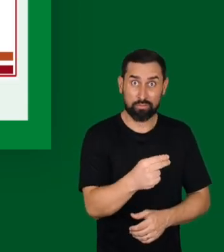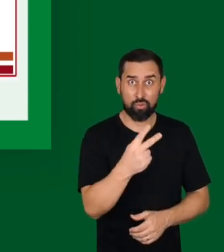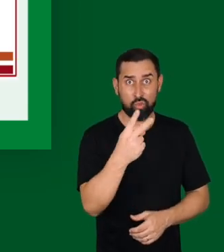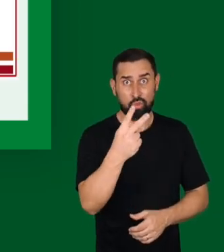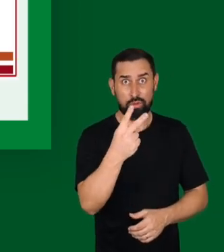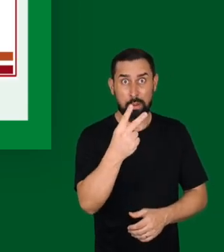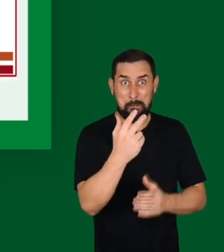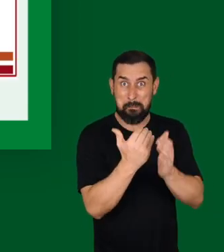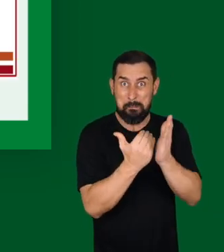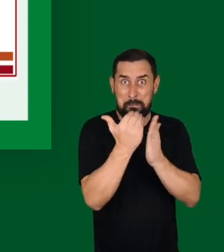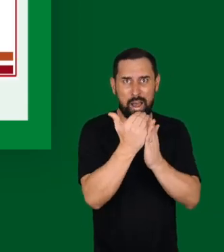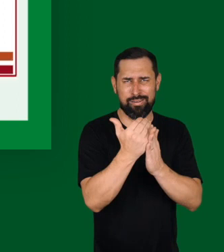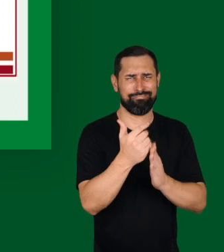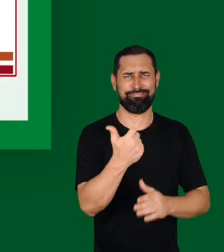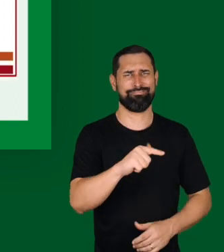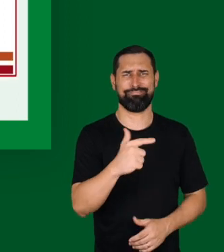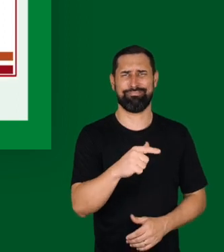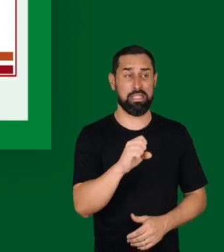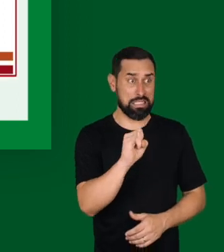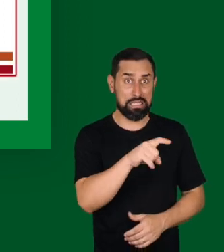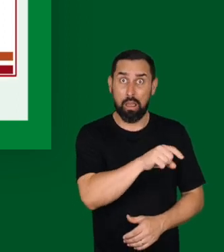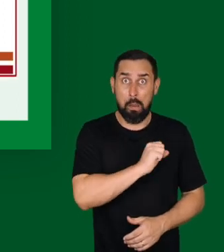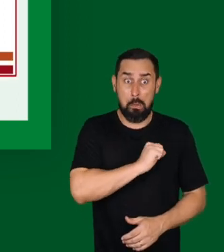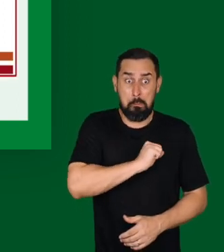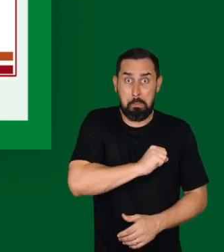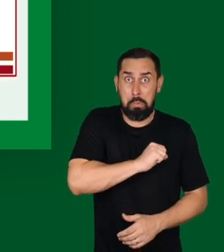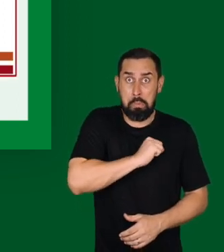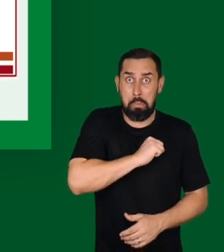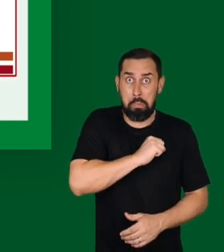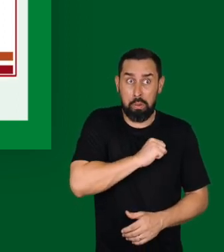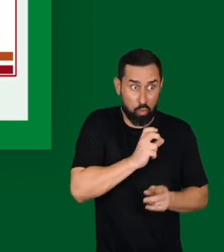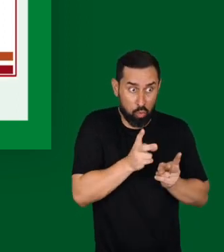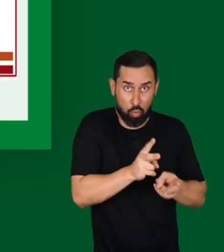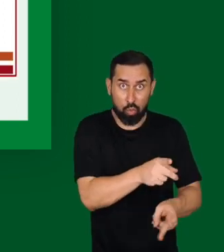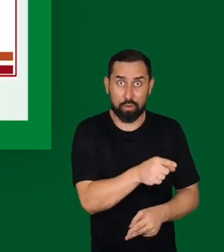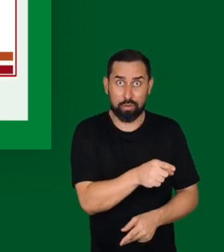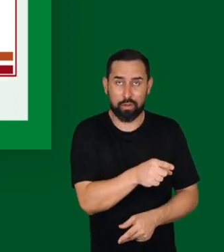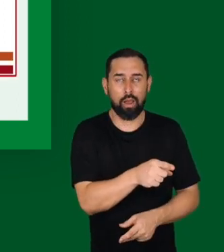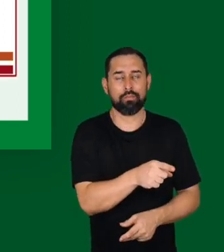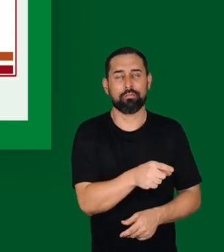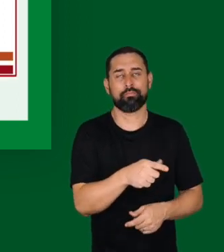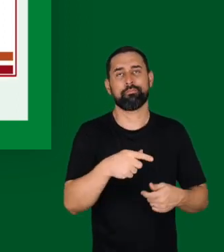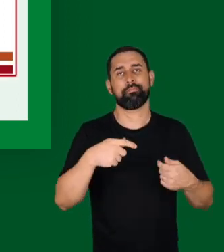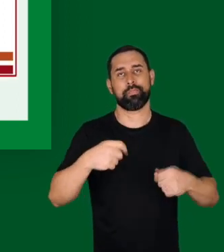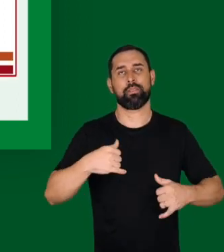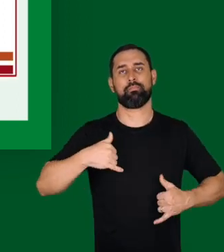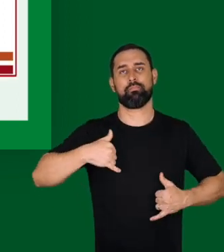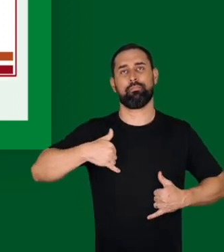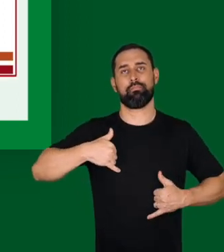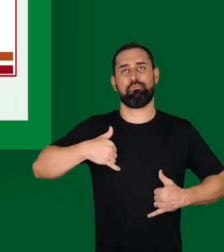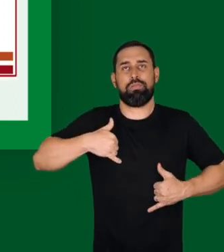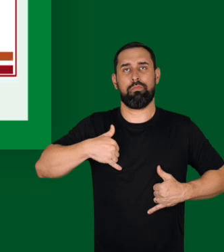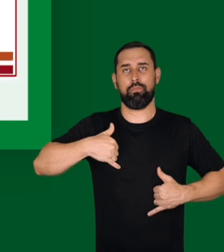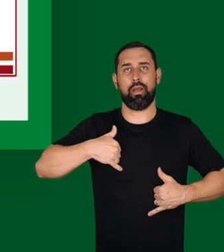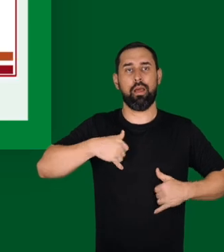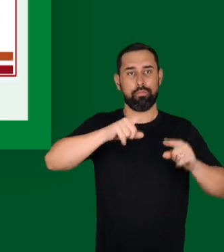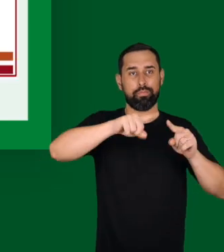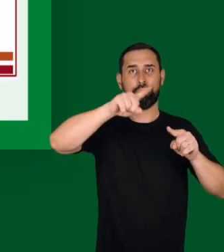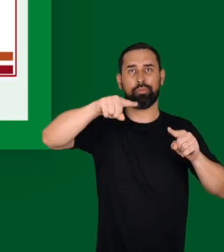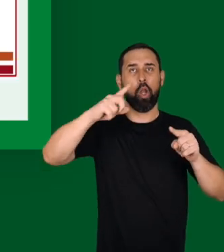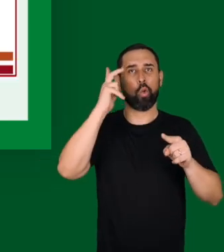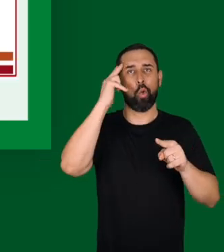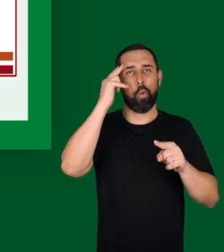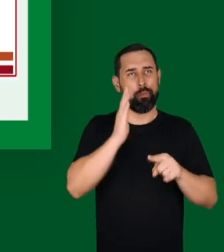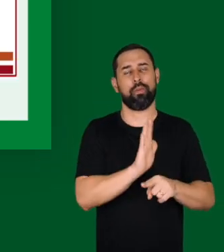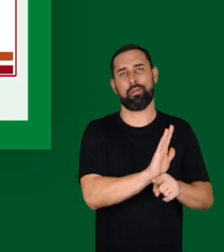gente não faz mais de 2 doses de adenosina em criança. Então, se ela persistir com ataque à arritmia, é